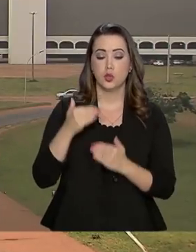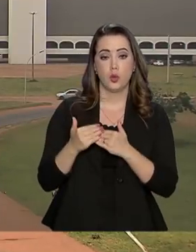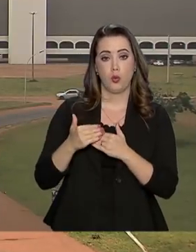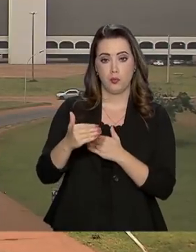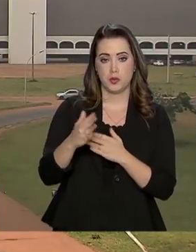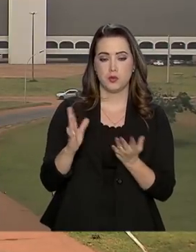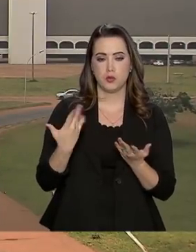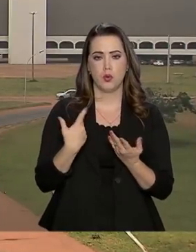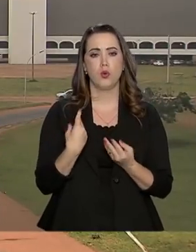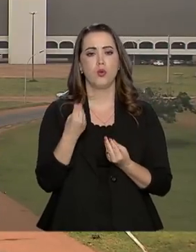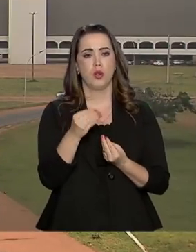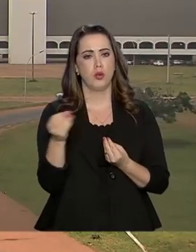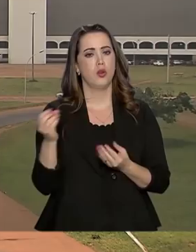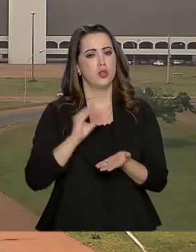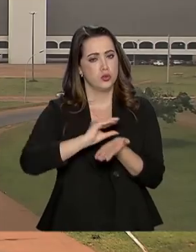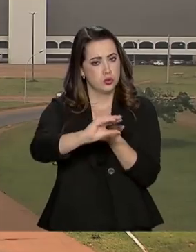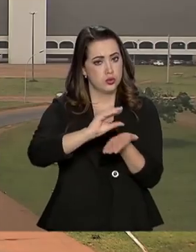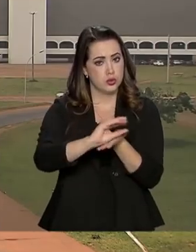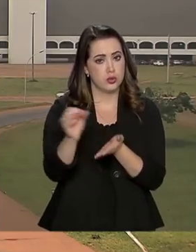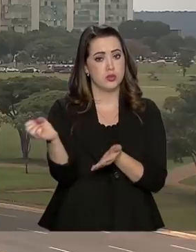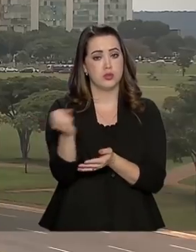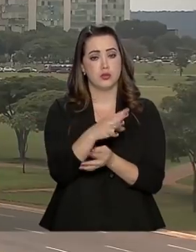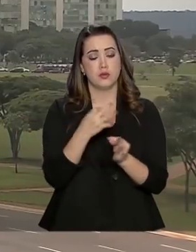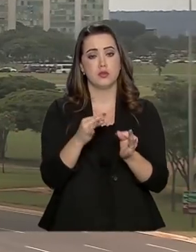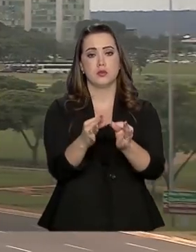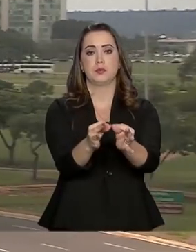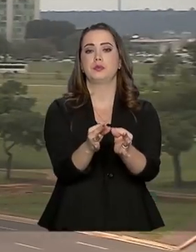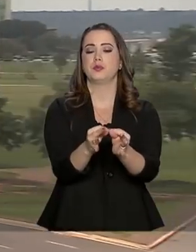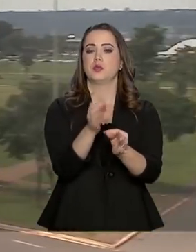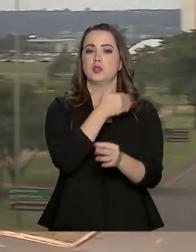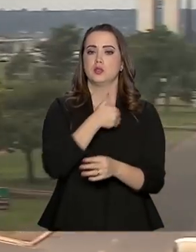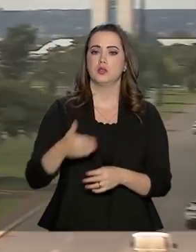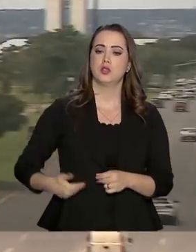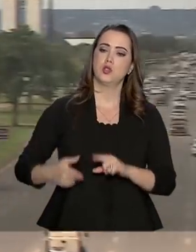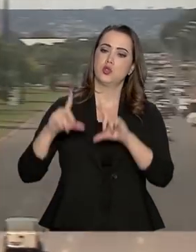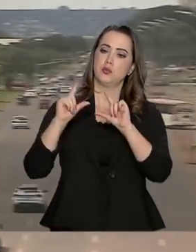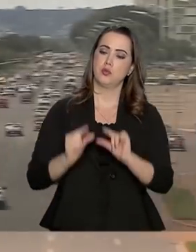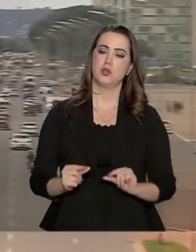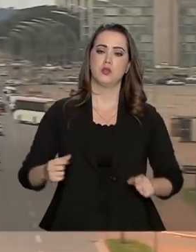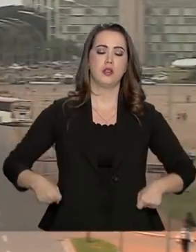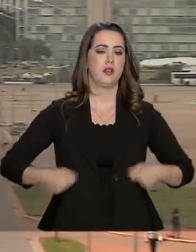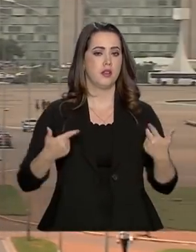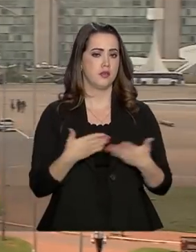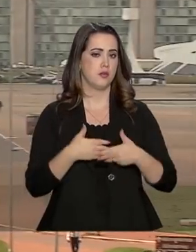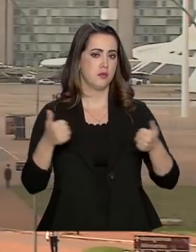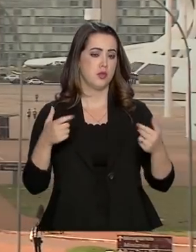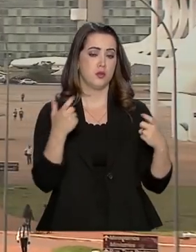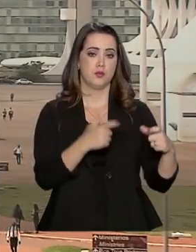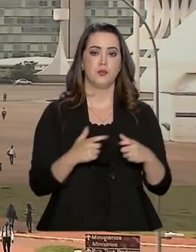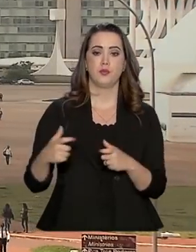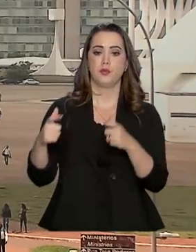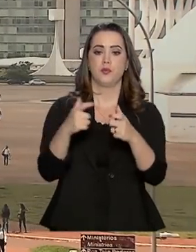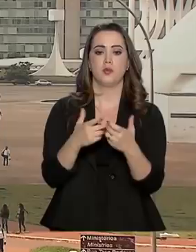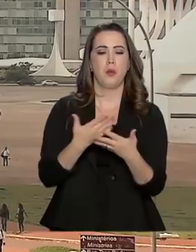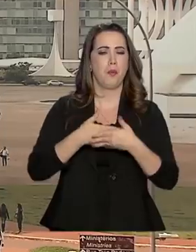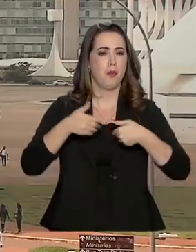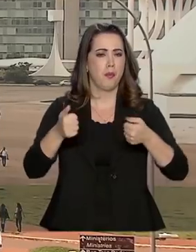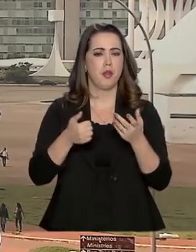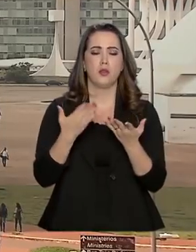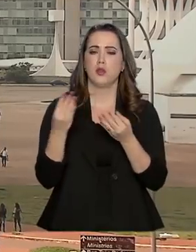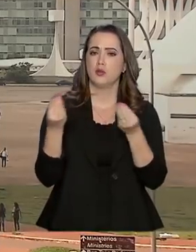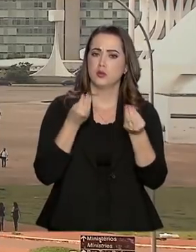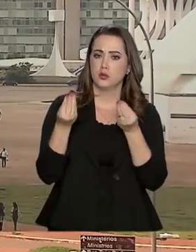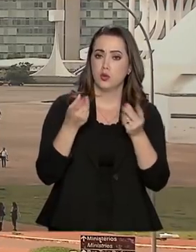investindo na modernização do Estado, que é reduzir custos, melhorar as estruturas, aprimorar as